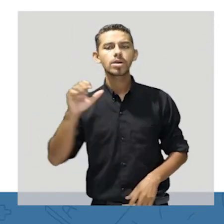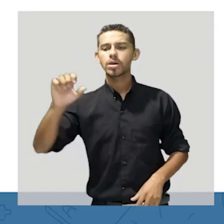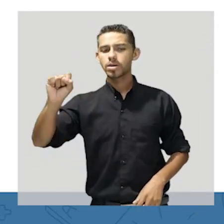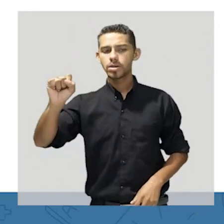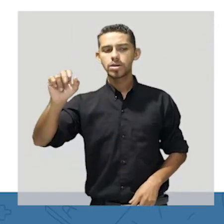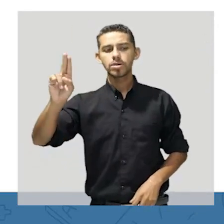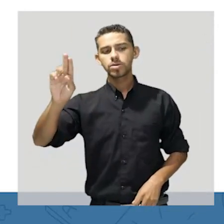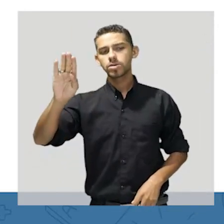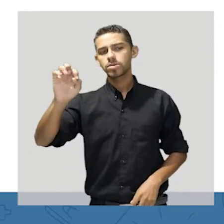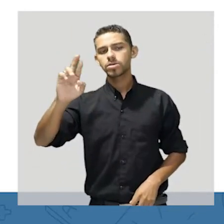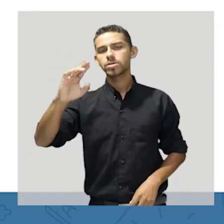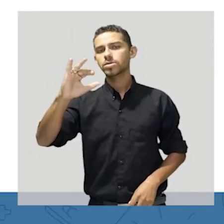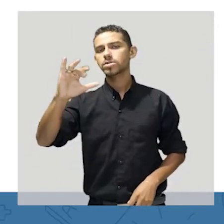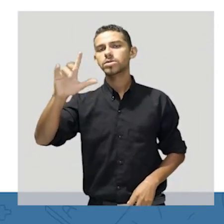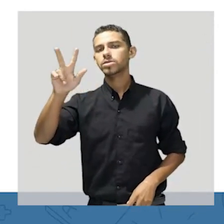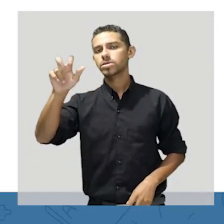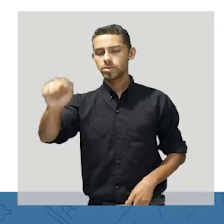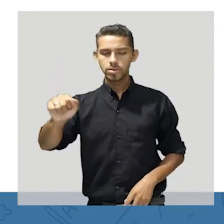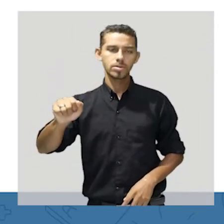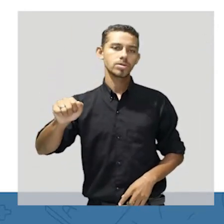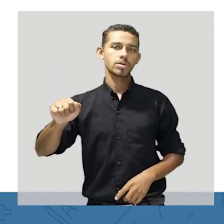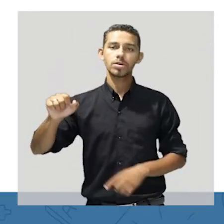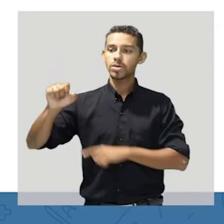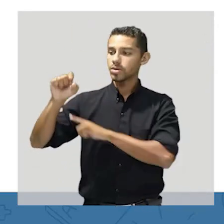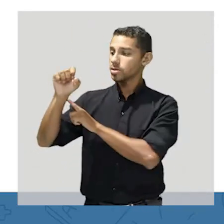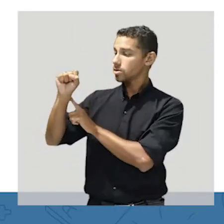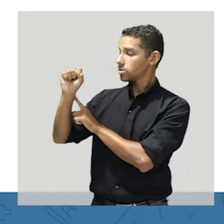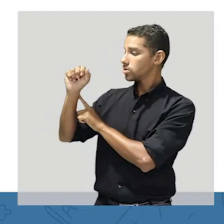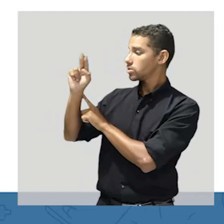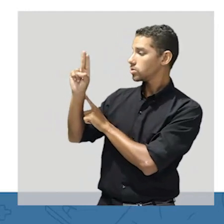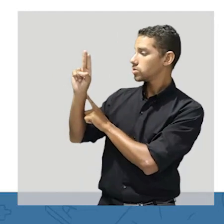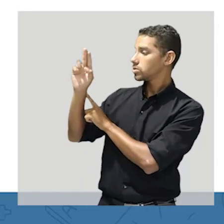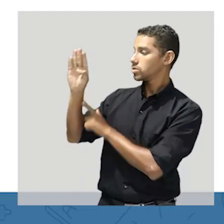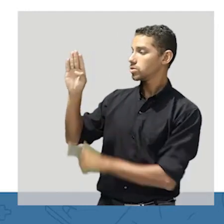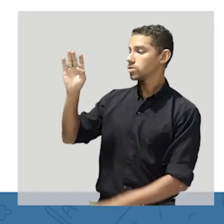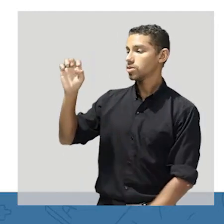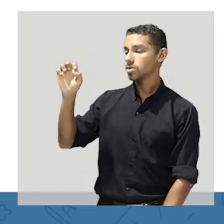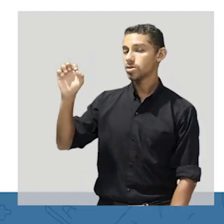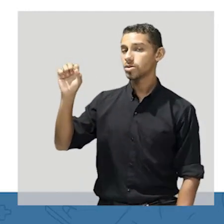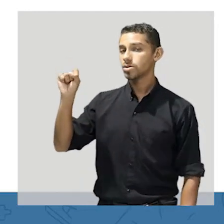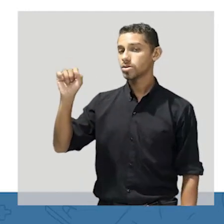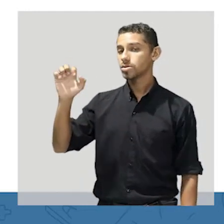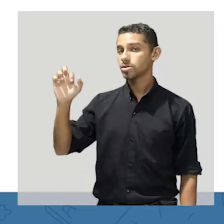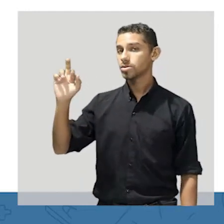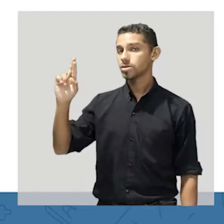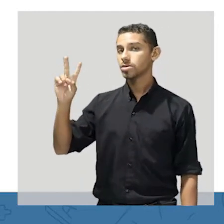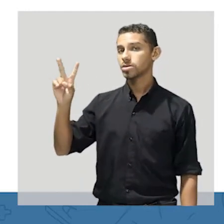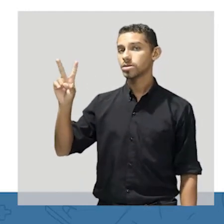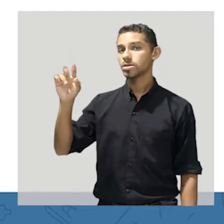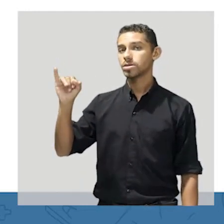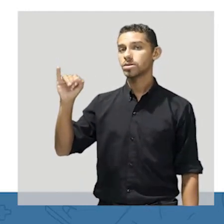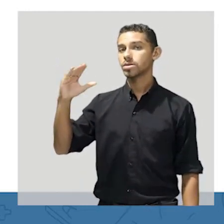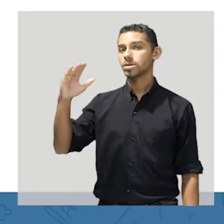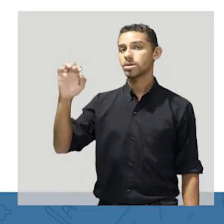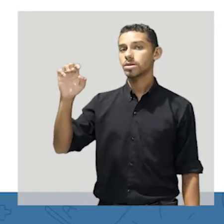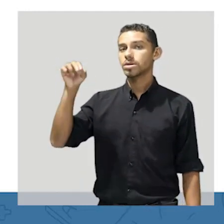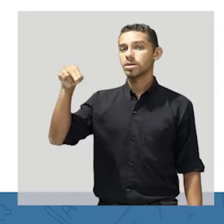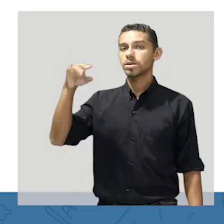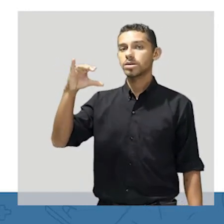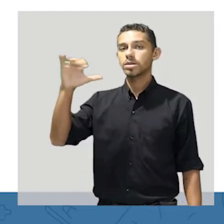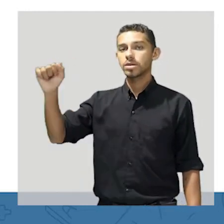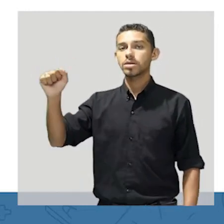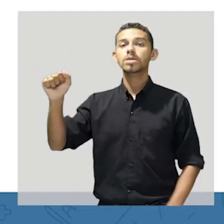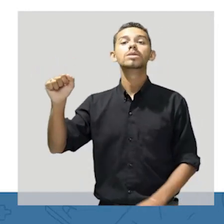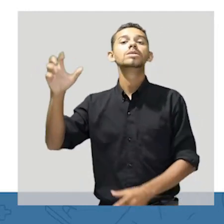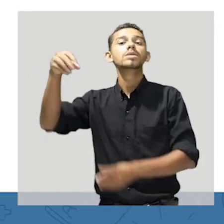subserviência vou ler um texto a palavra não sei o que significa mas na hora que eu leio dentro do contexto eu vou